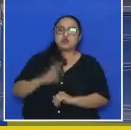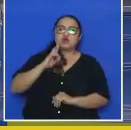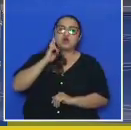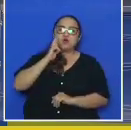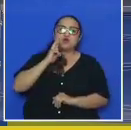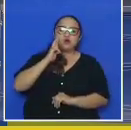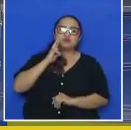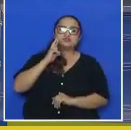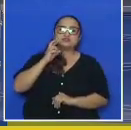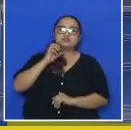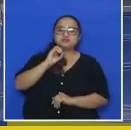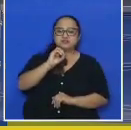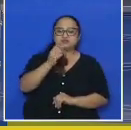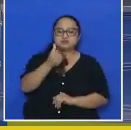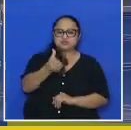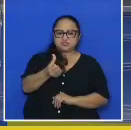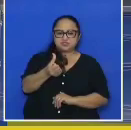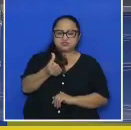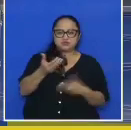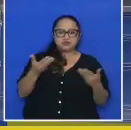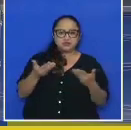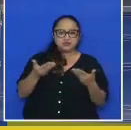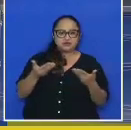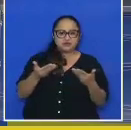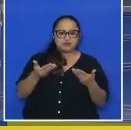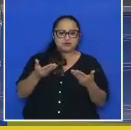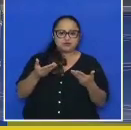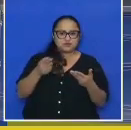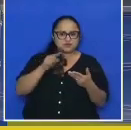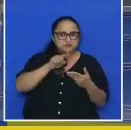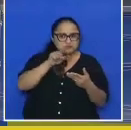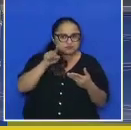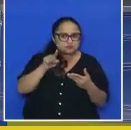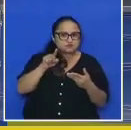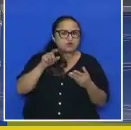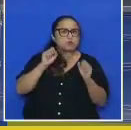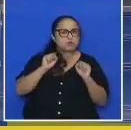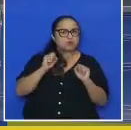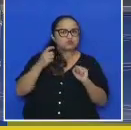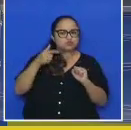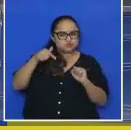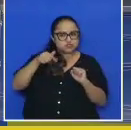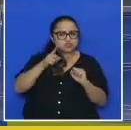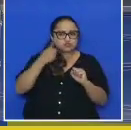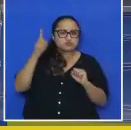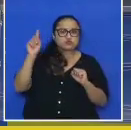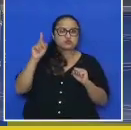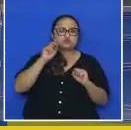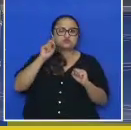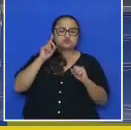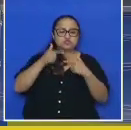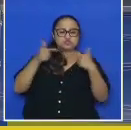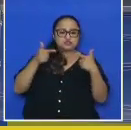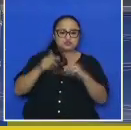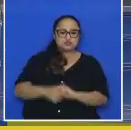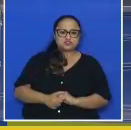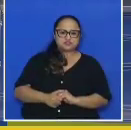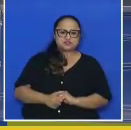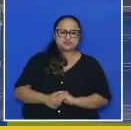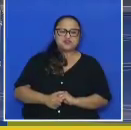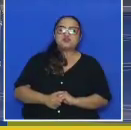Rosa, 06. Agora, sua sorte pode vir com este número, o sétimo e último número do dia de sorte.